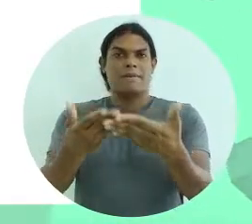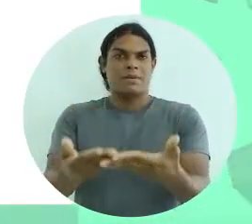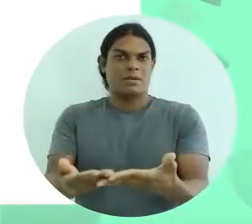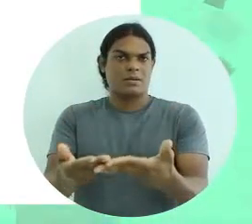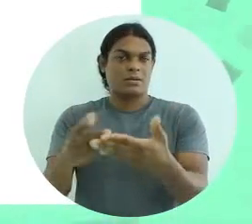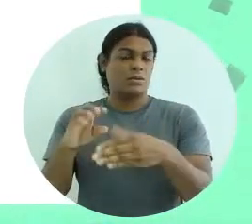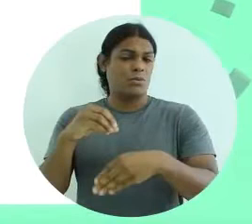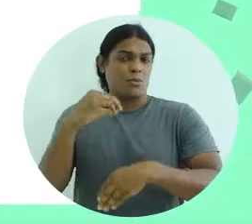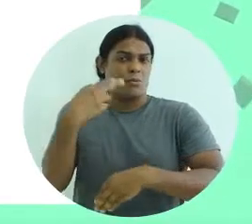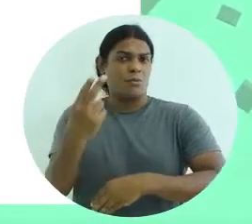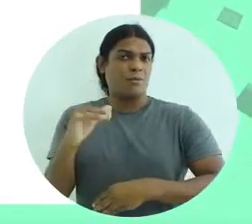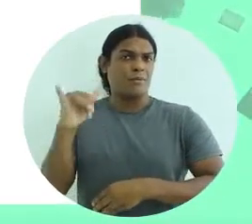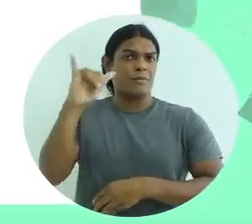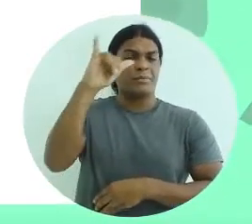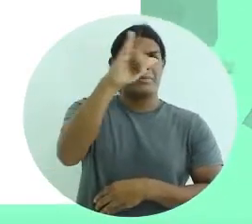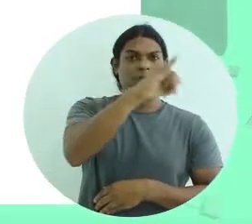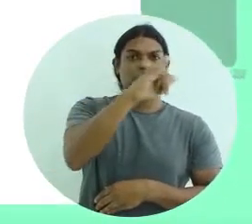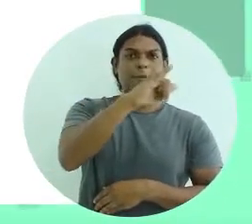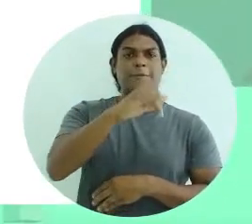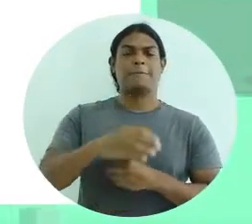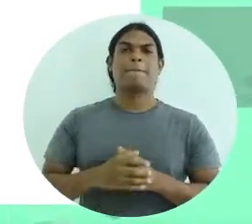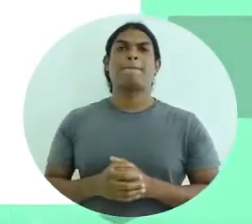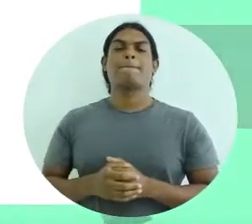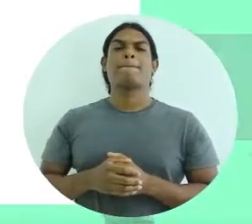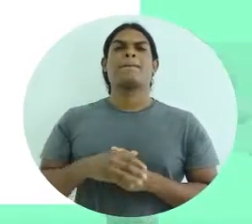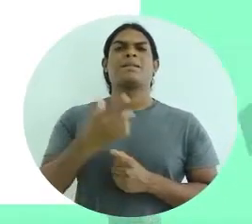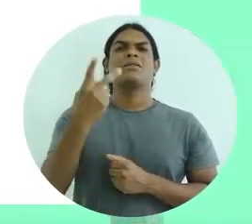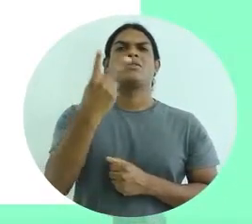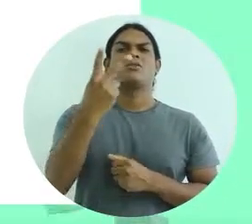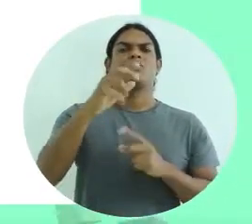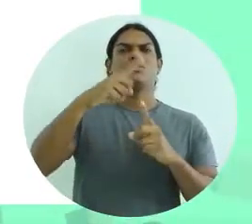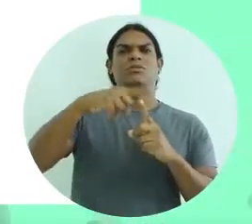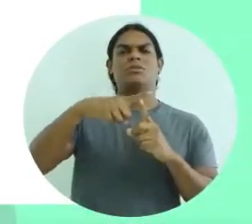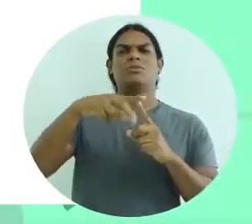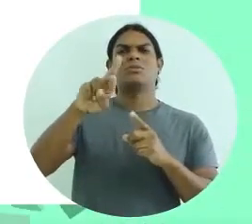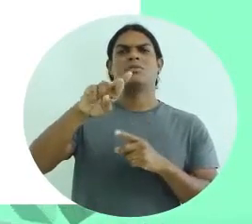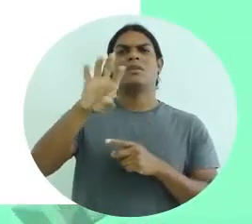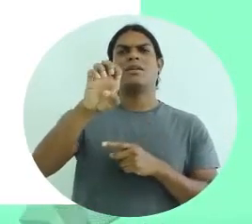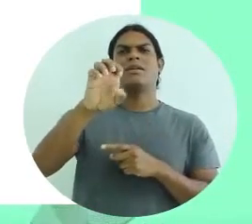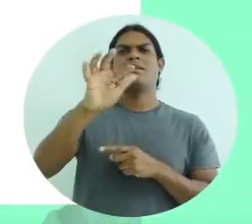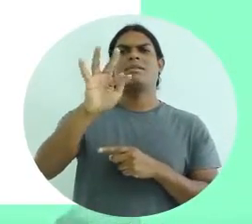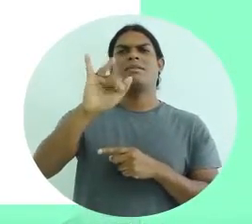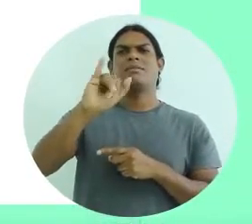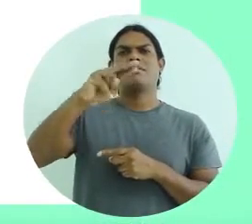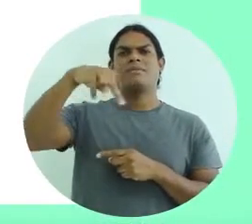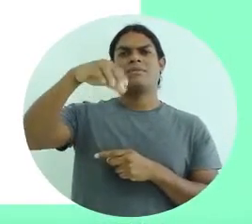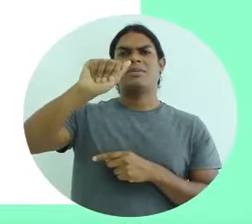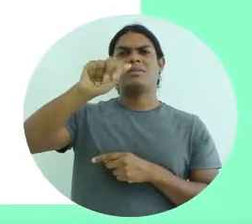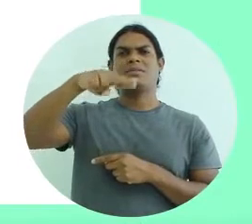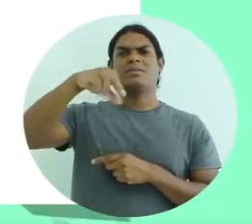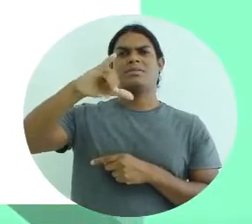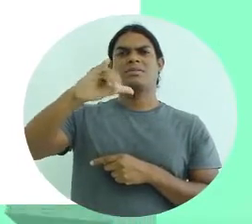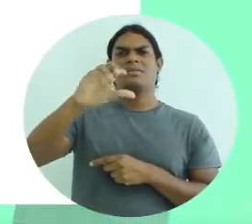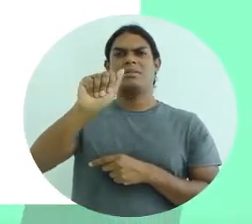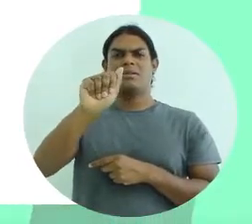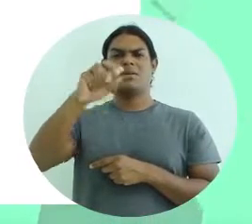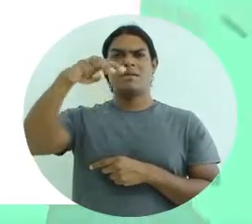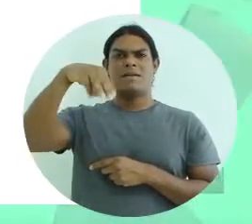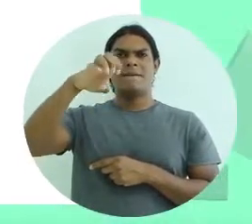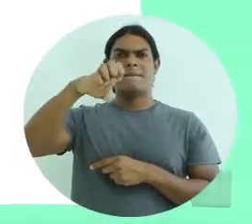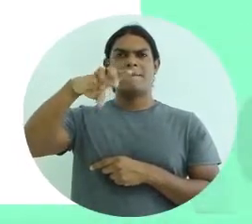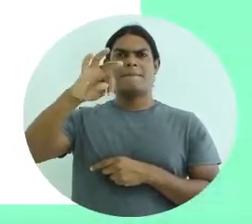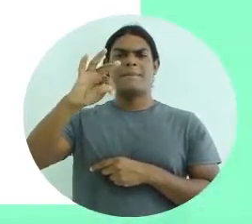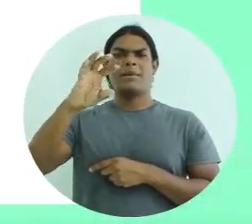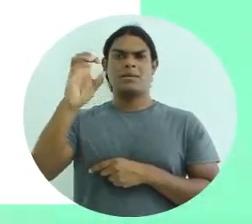tenho dois tipos de modalidade: o refinanciamento ao exportador e o financiamento direto ao importador. Como funciona